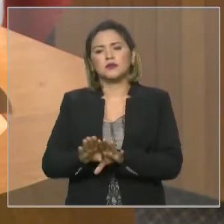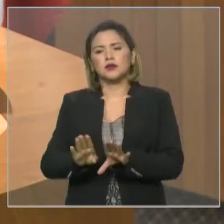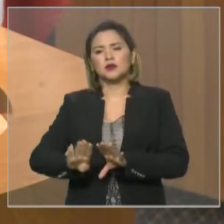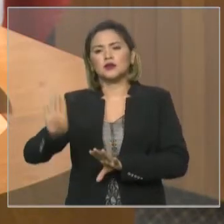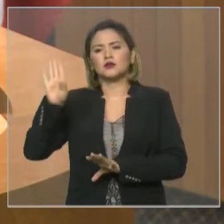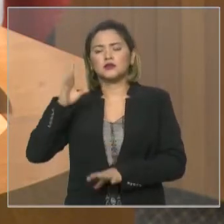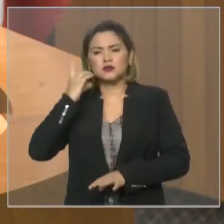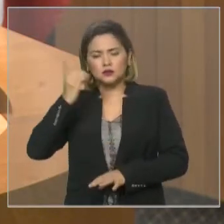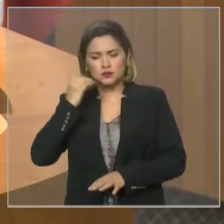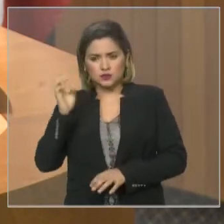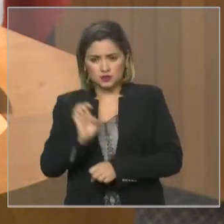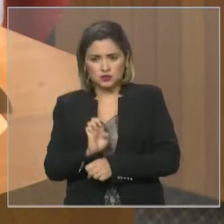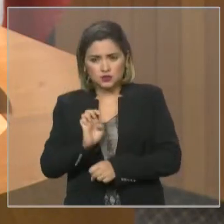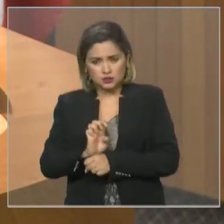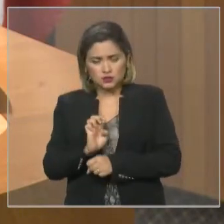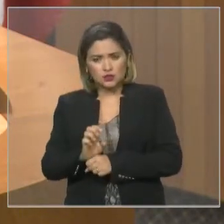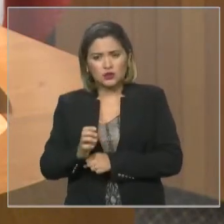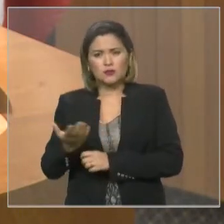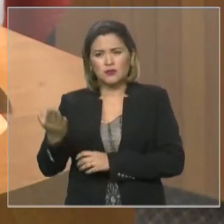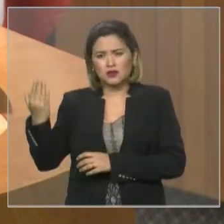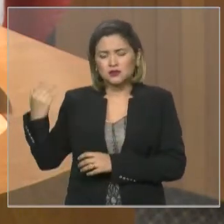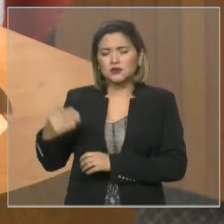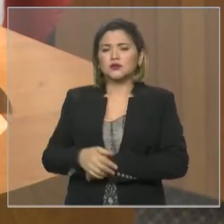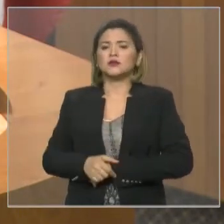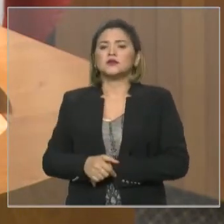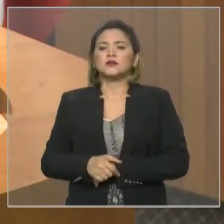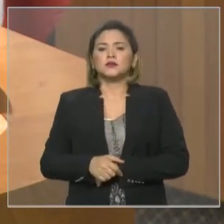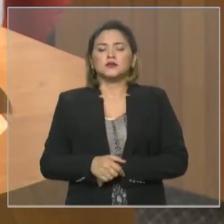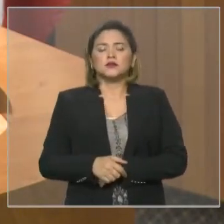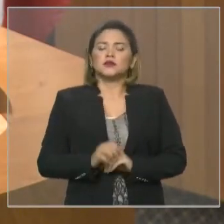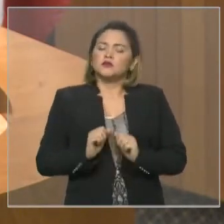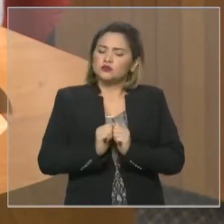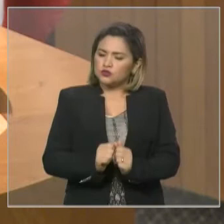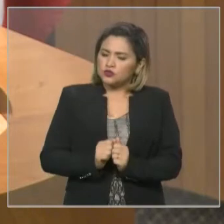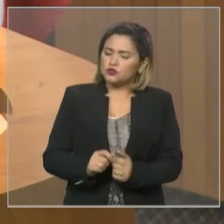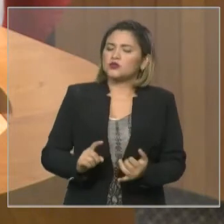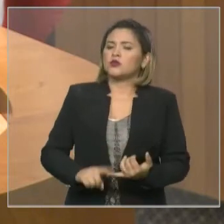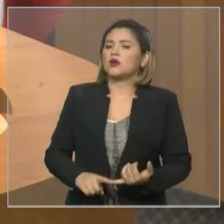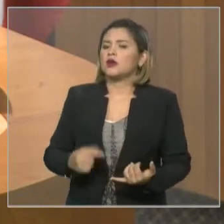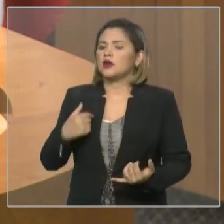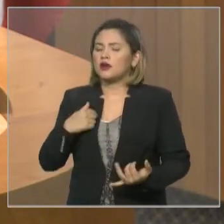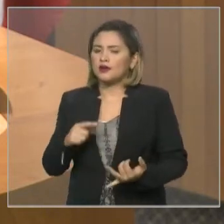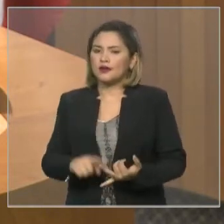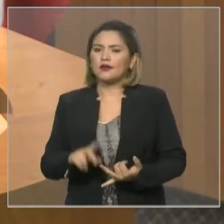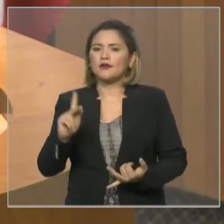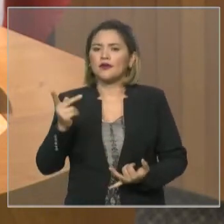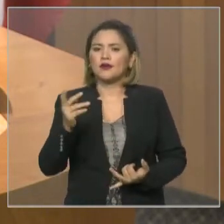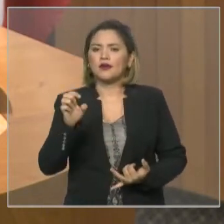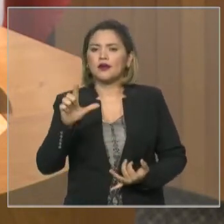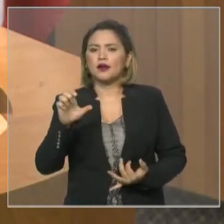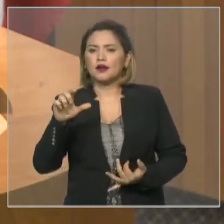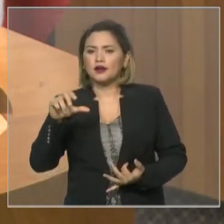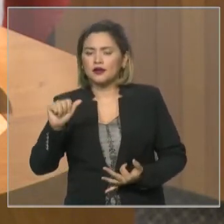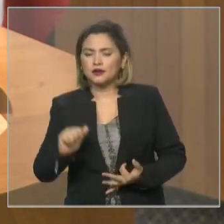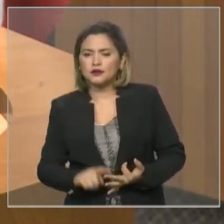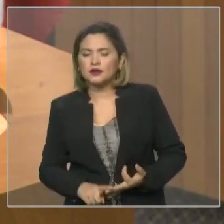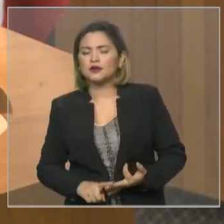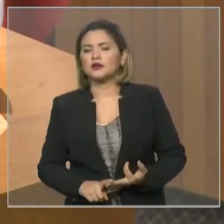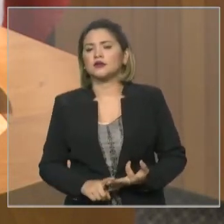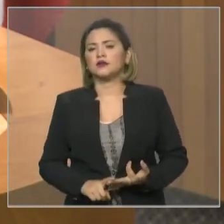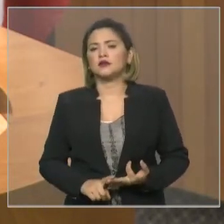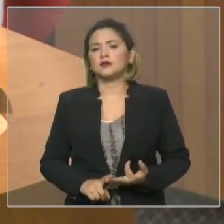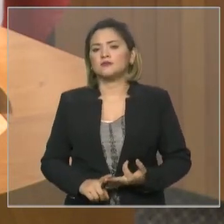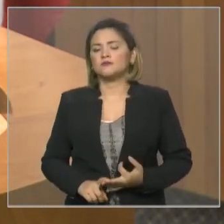deputado Hilda Amaral, deputada Helena do Alibe, tivemos uma boa conversa, um bom diálogo, e eu não tenho dúvida que dias